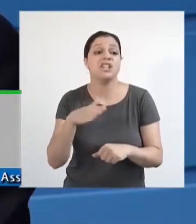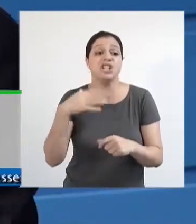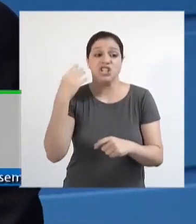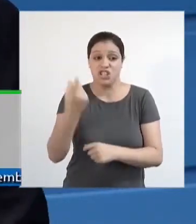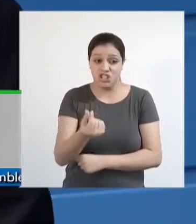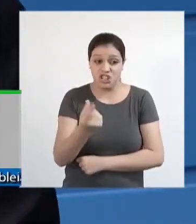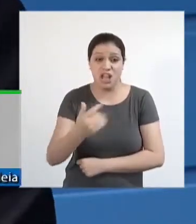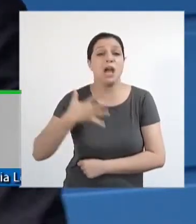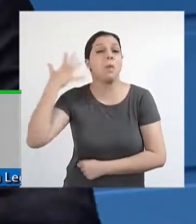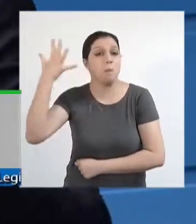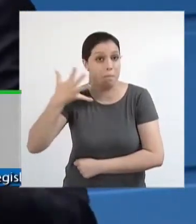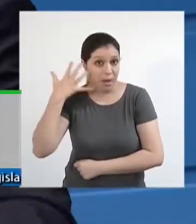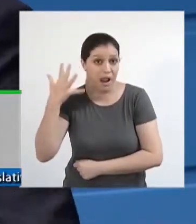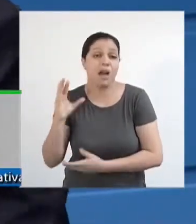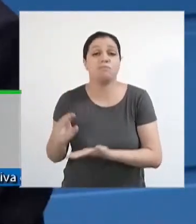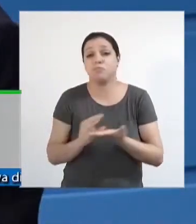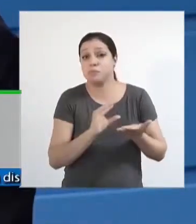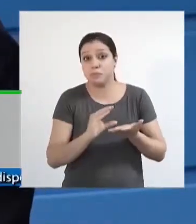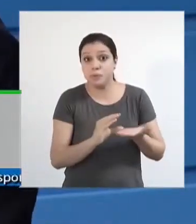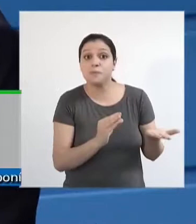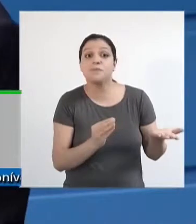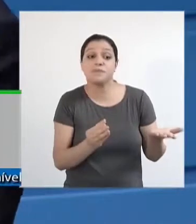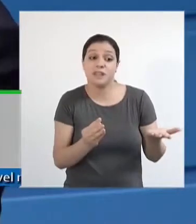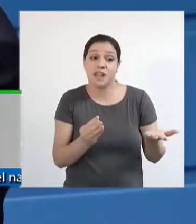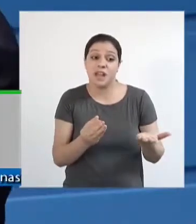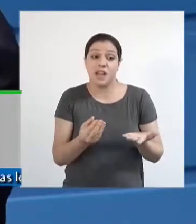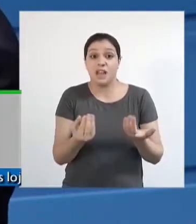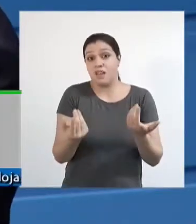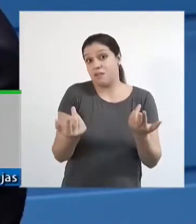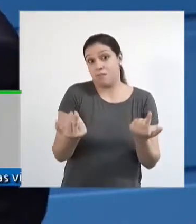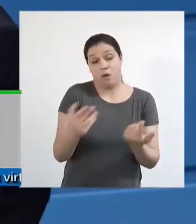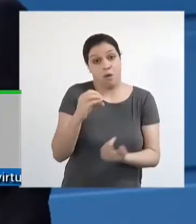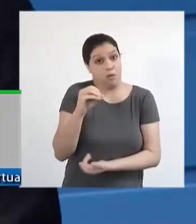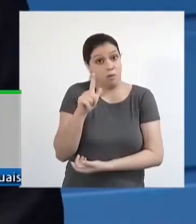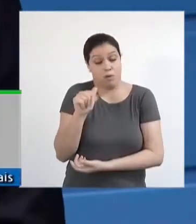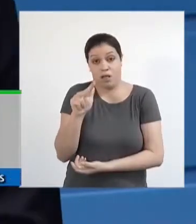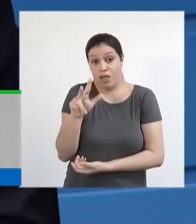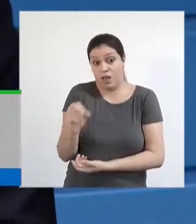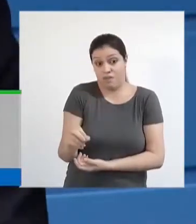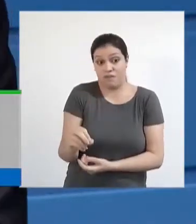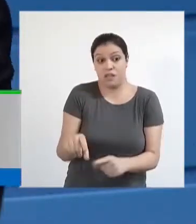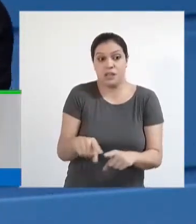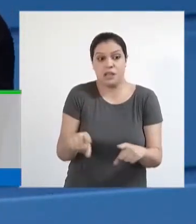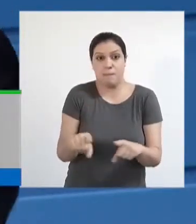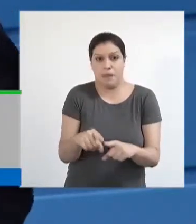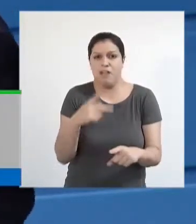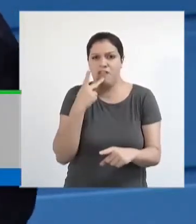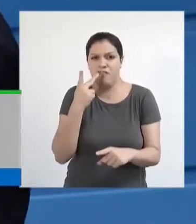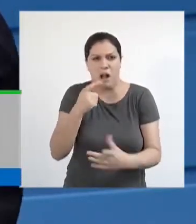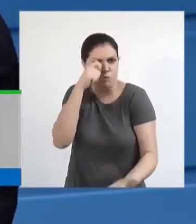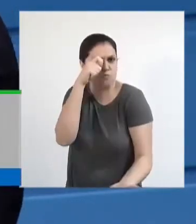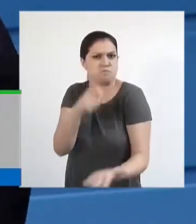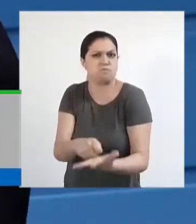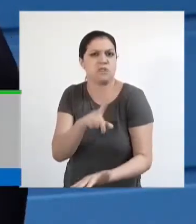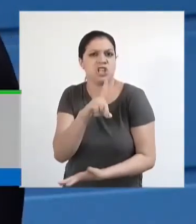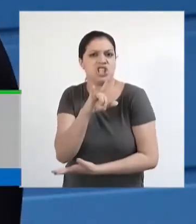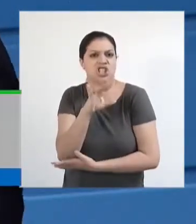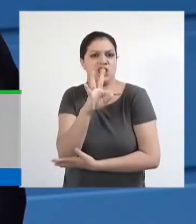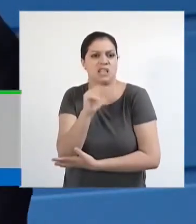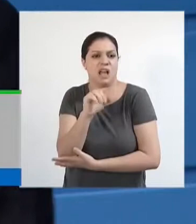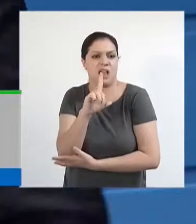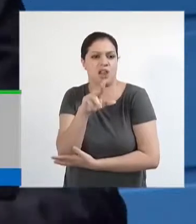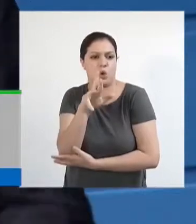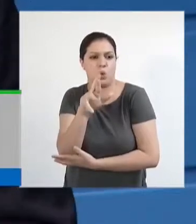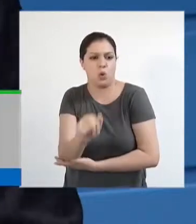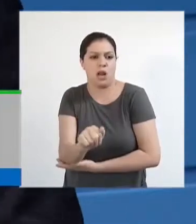dinheiro indevidamente de palestra. É assim que vive lá o Olavo. Quanto à ditadura, as maiores ditaduras foram implementadas quando desarmou o seu